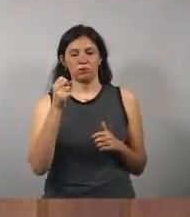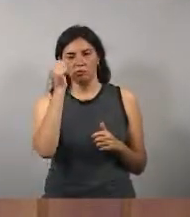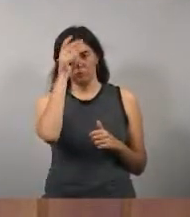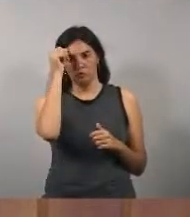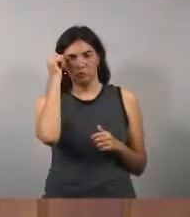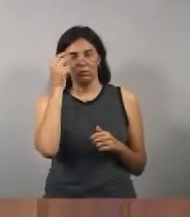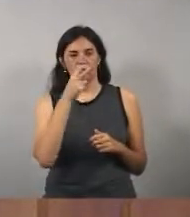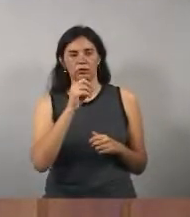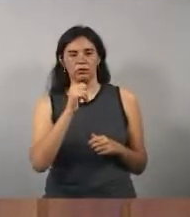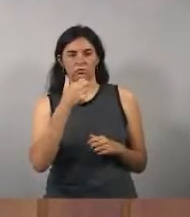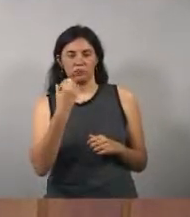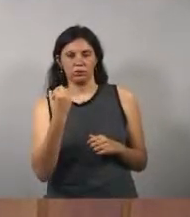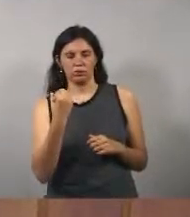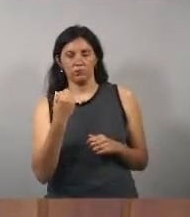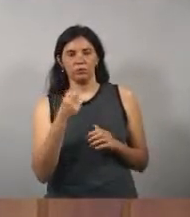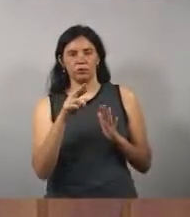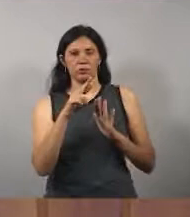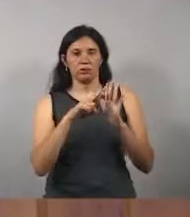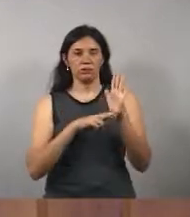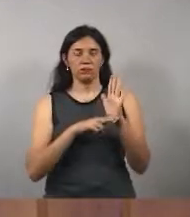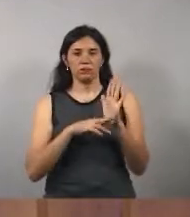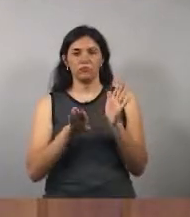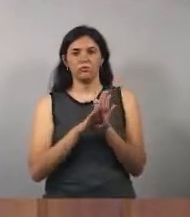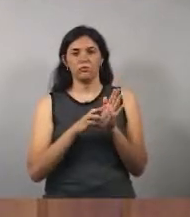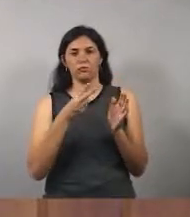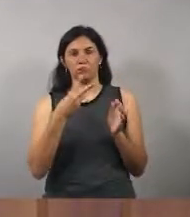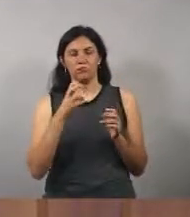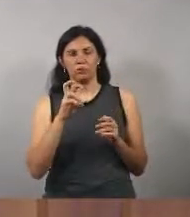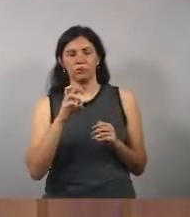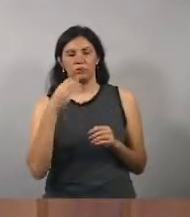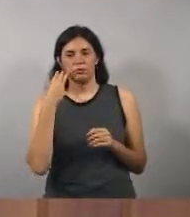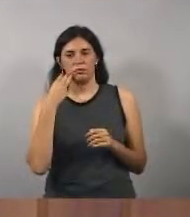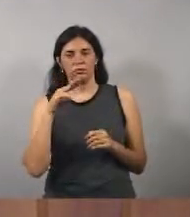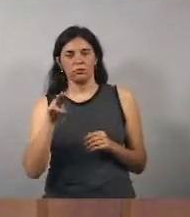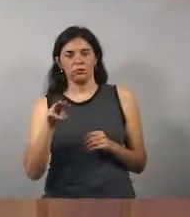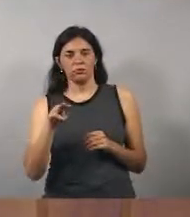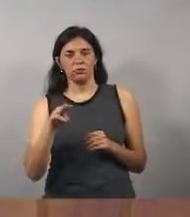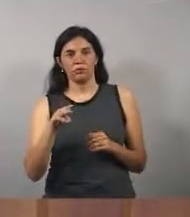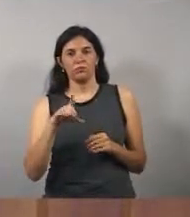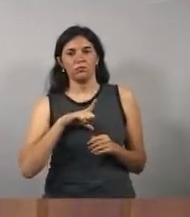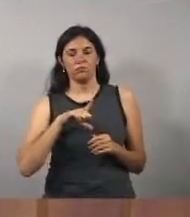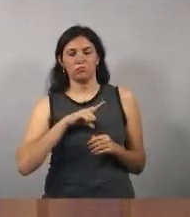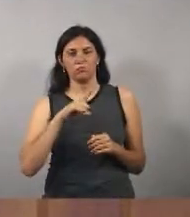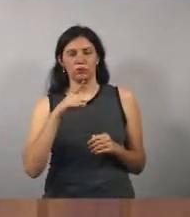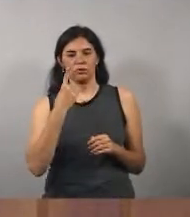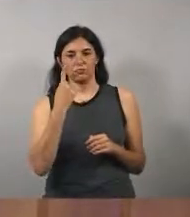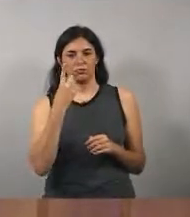o relatório de execução orçamentária, fechou em R$35 milhões, dos quais só tinha